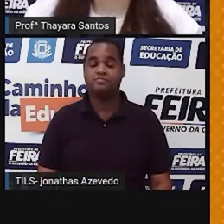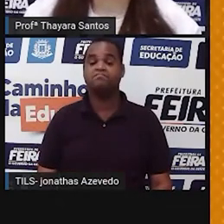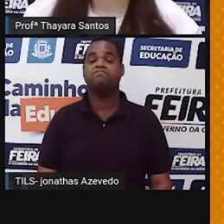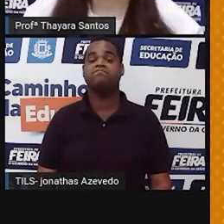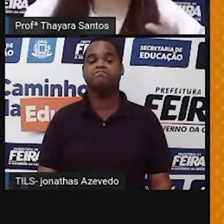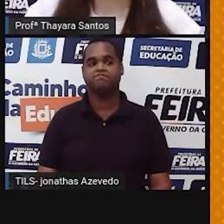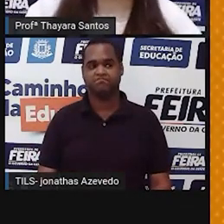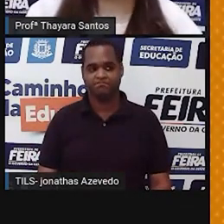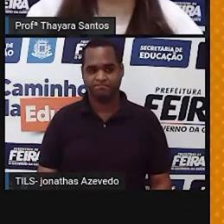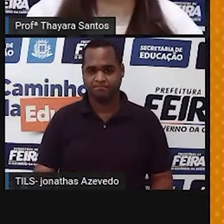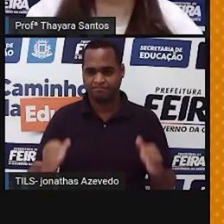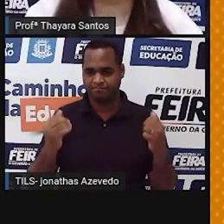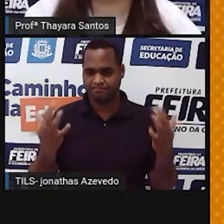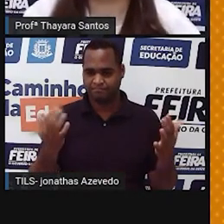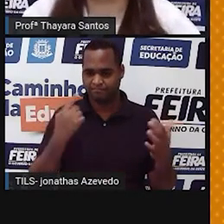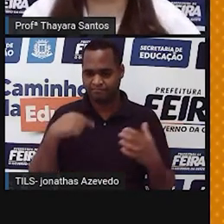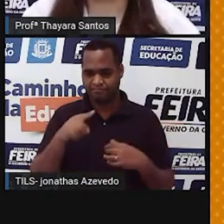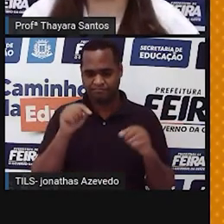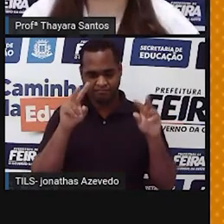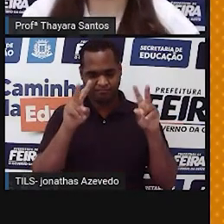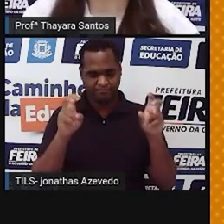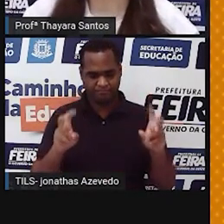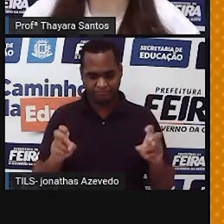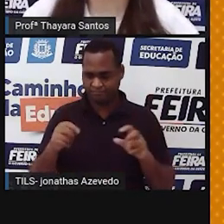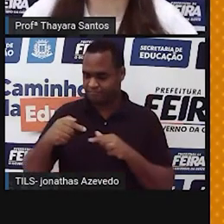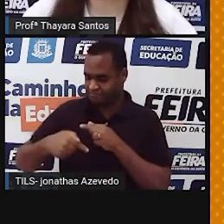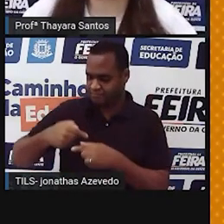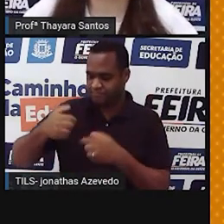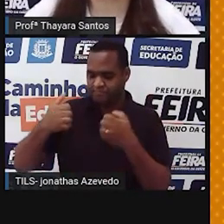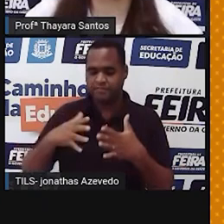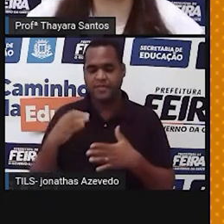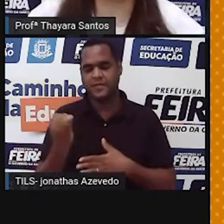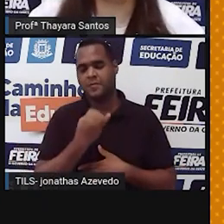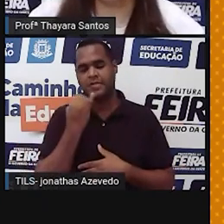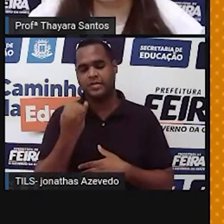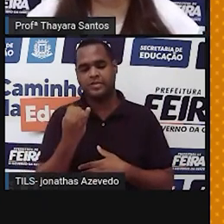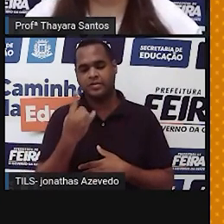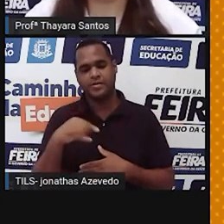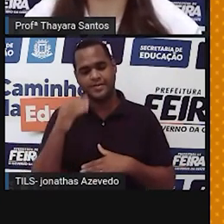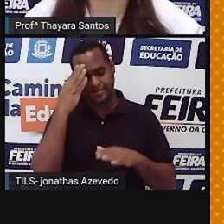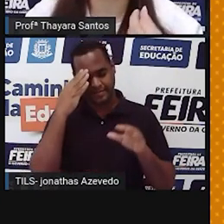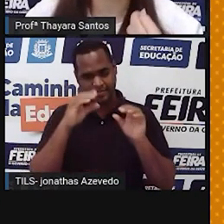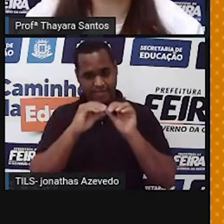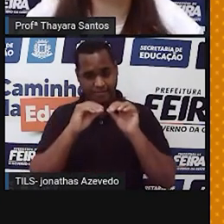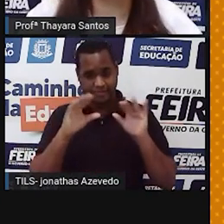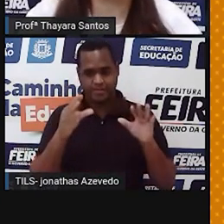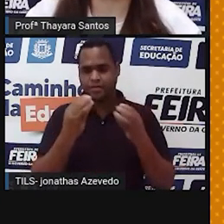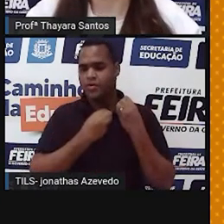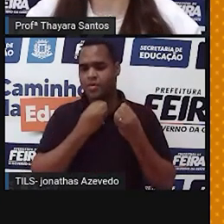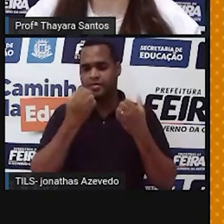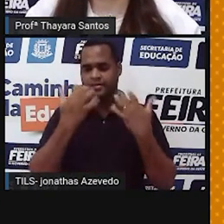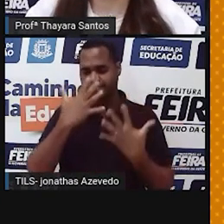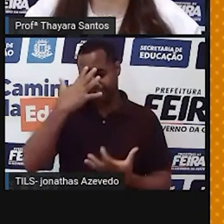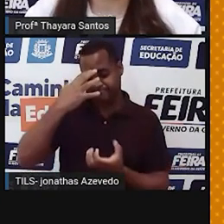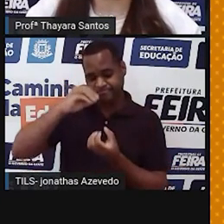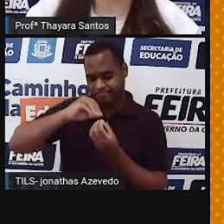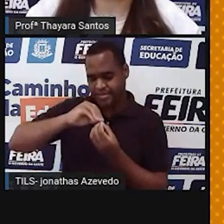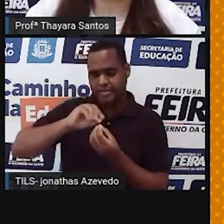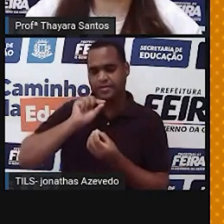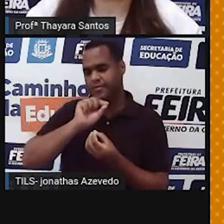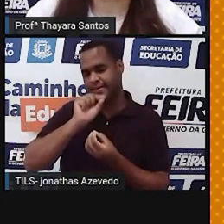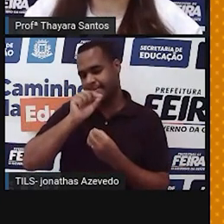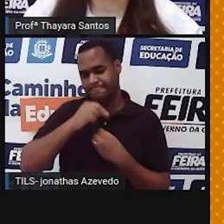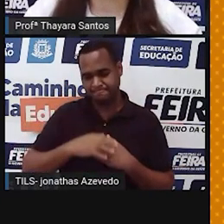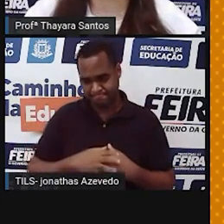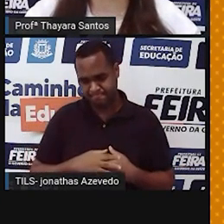Então, tem alguns termos de genética que são muito importantes que a gente entenda para a gente conseguir compreender esses